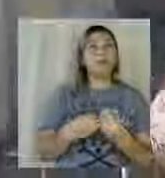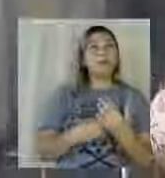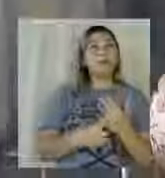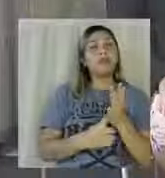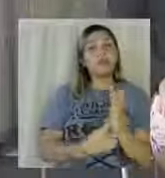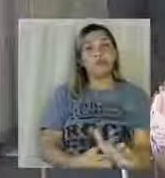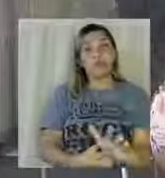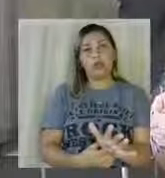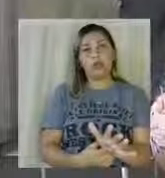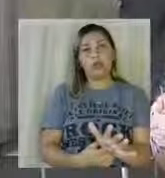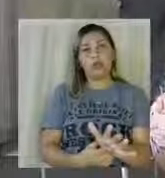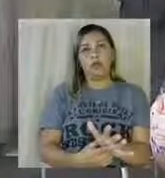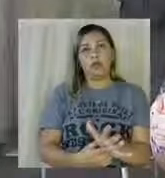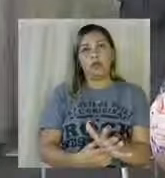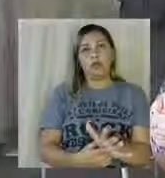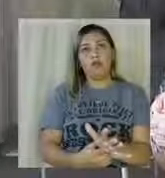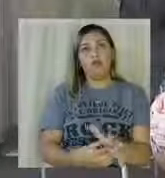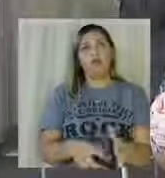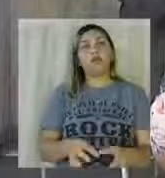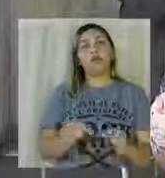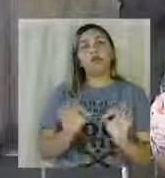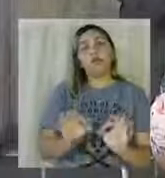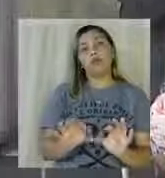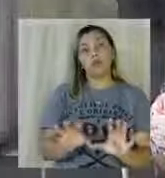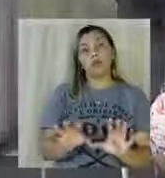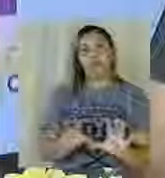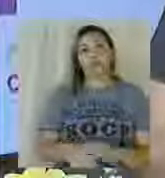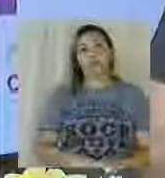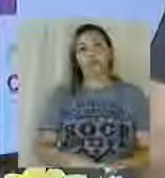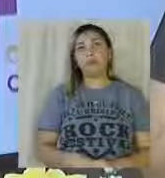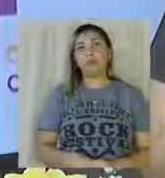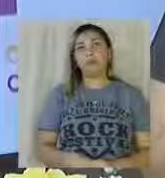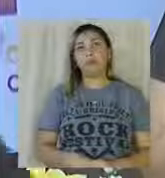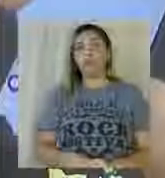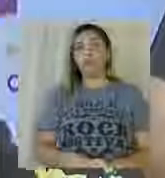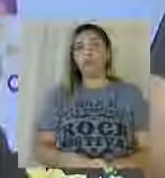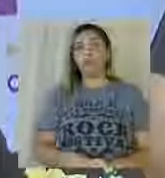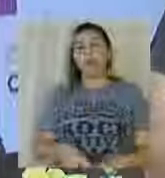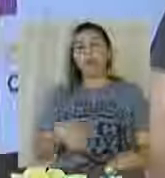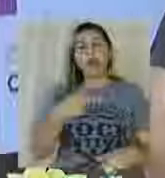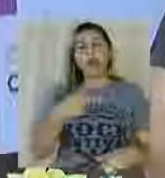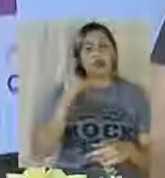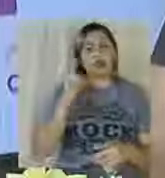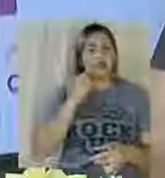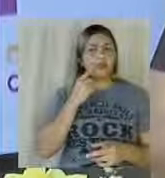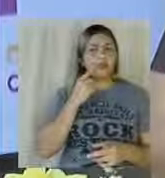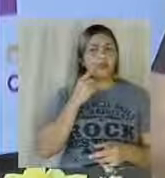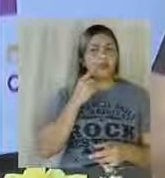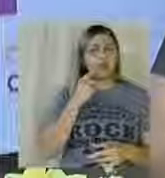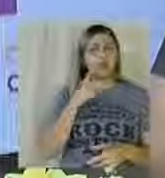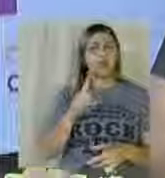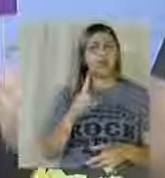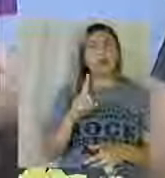A fala de uma das meninas aqui, alunas surdas, elas foram